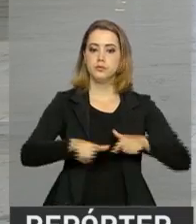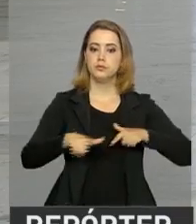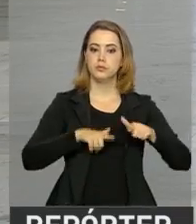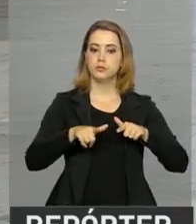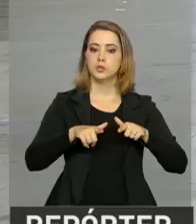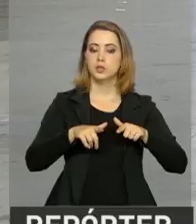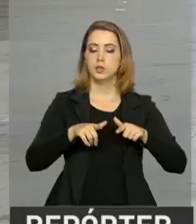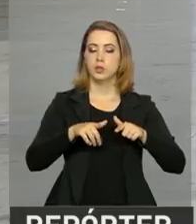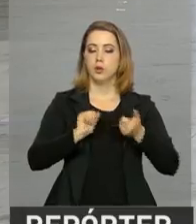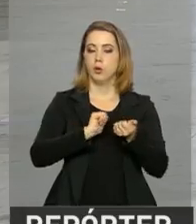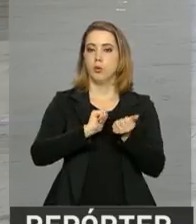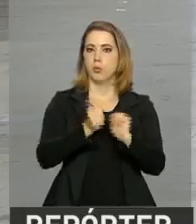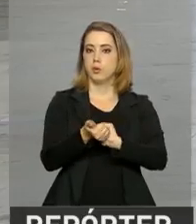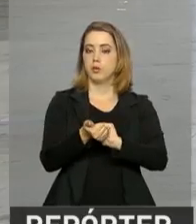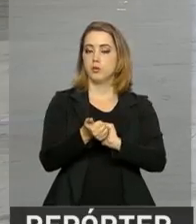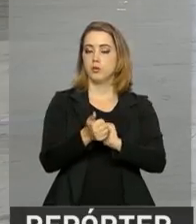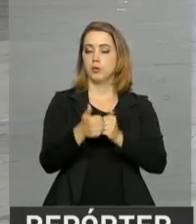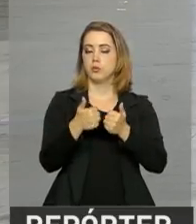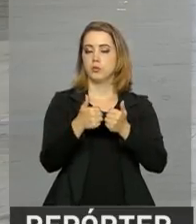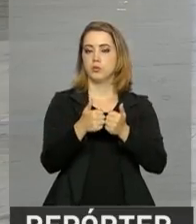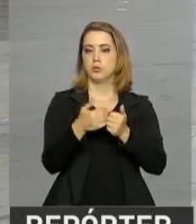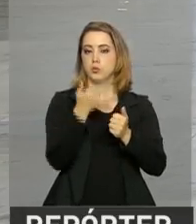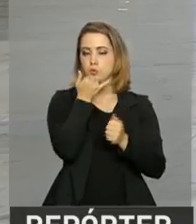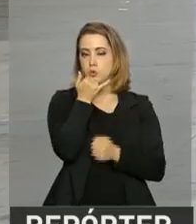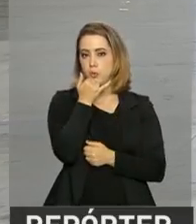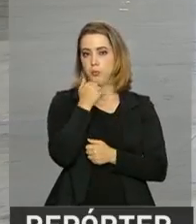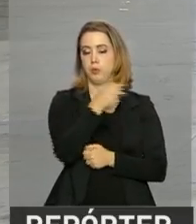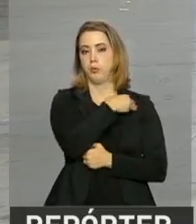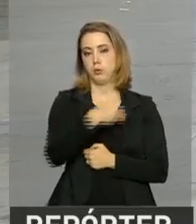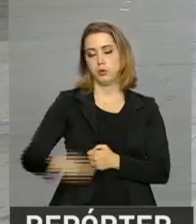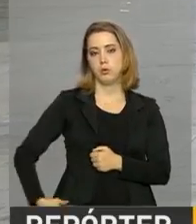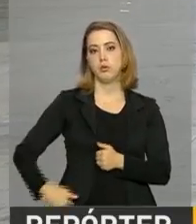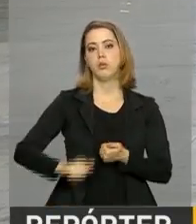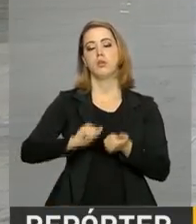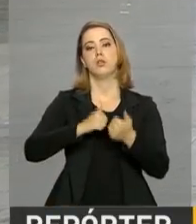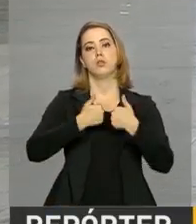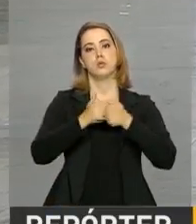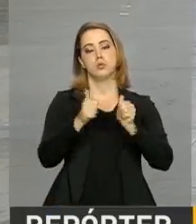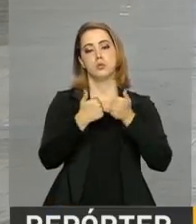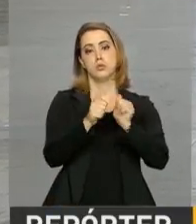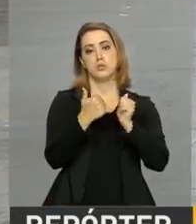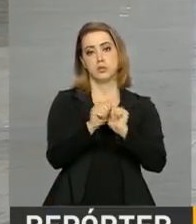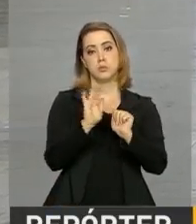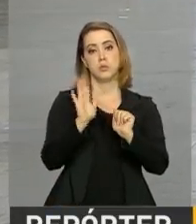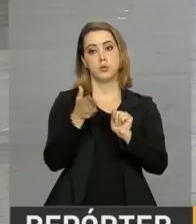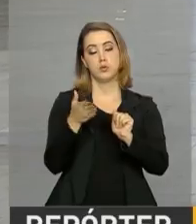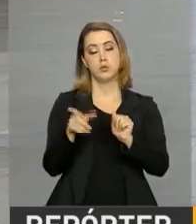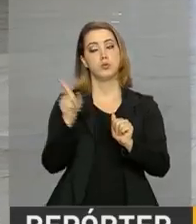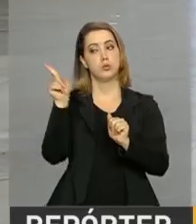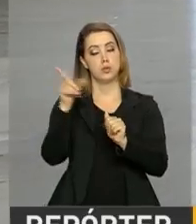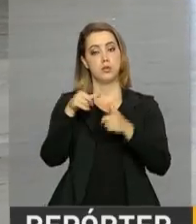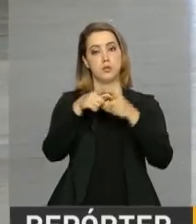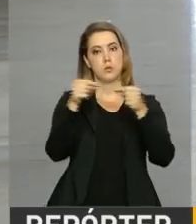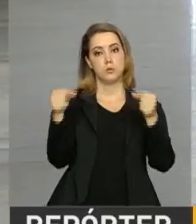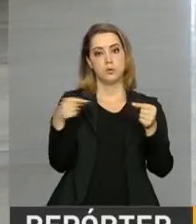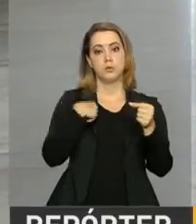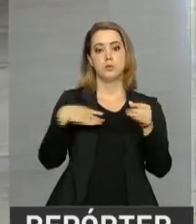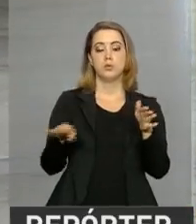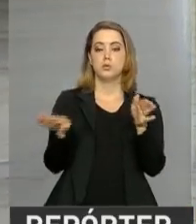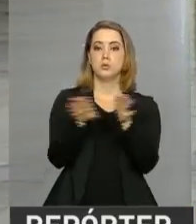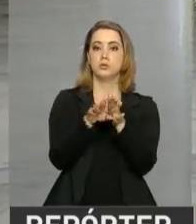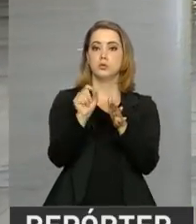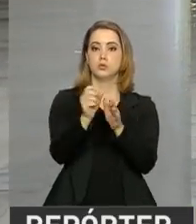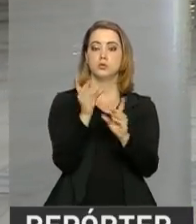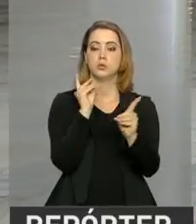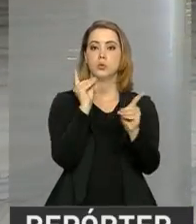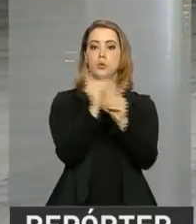Transportes, Maurício Quintela Lessa, já estava no Japão e se incorpora à comitiva do presidente Michel Temer, que, além de encontros políticos, tem